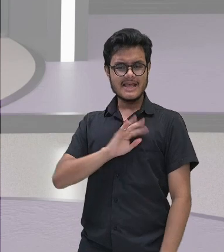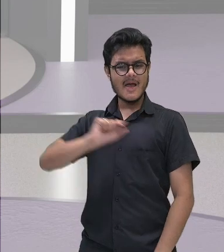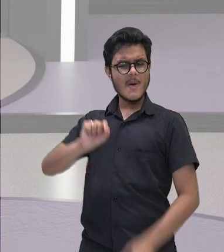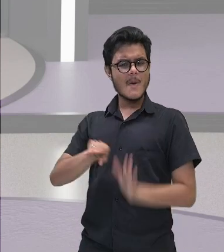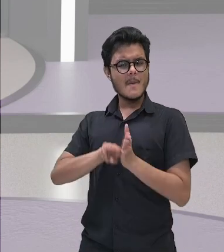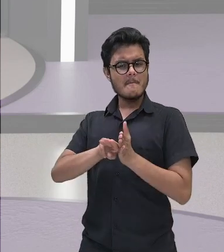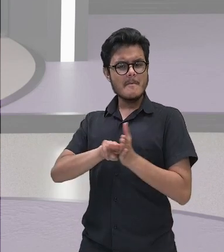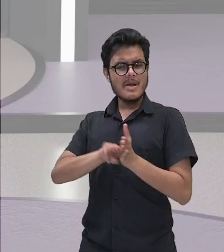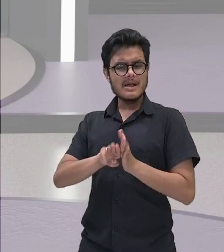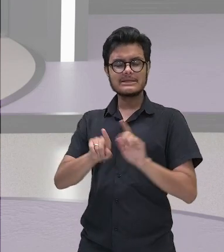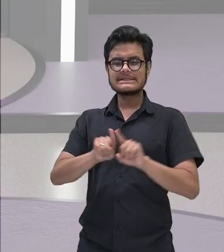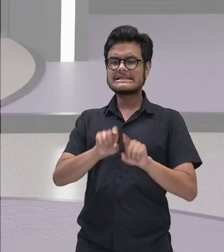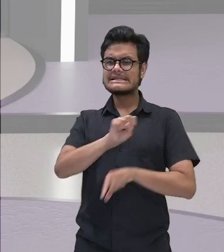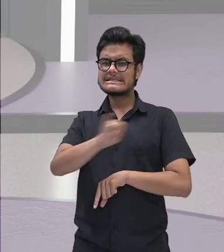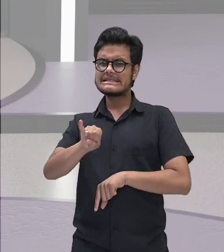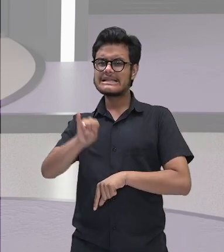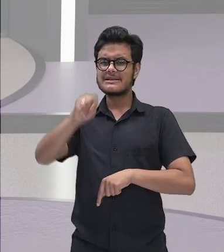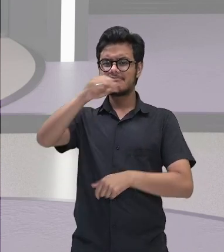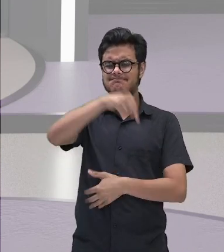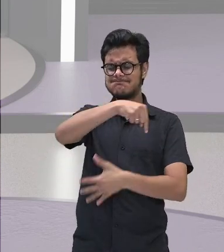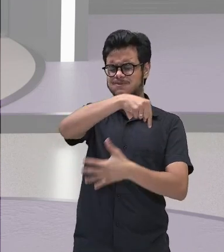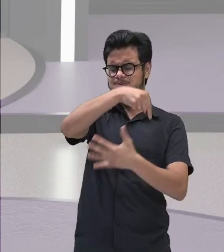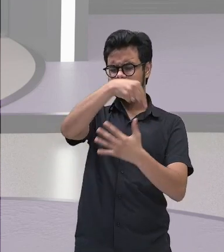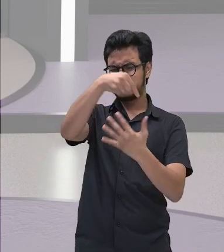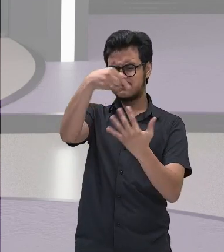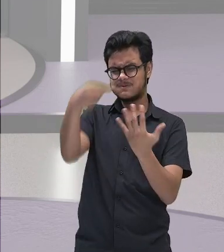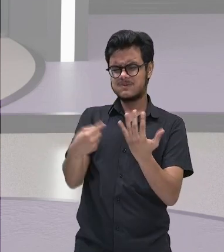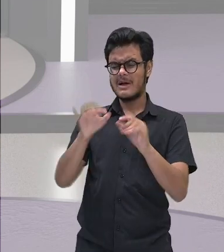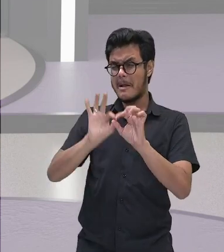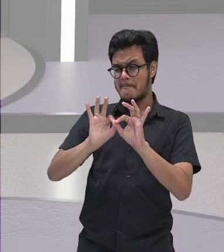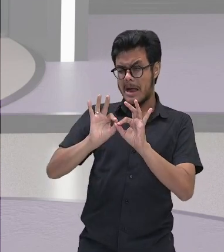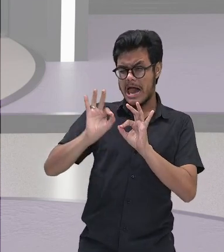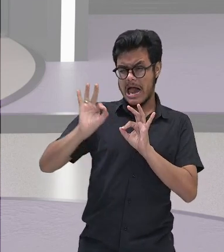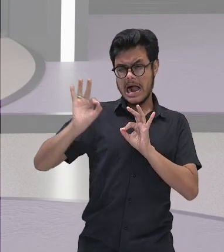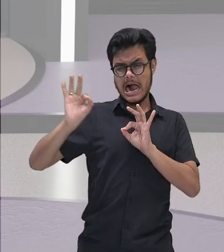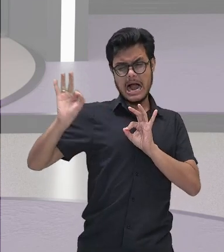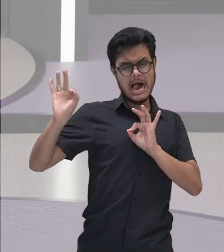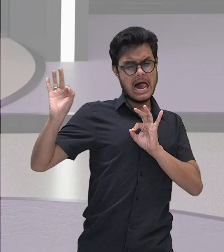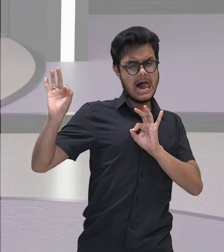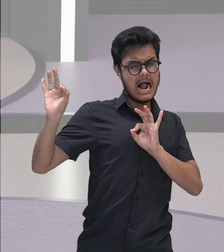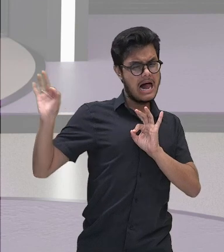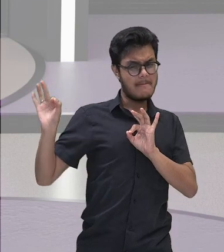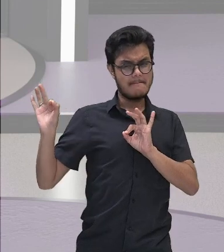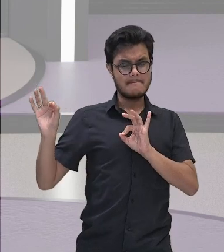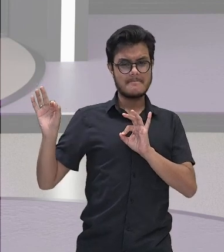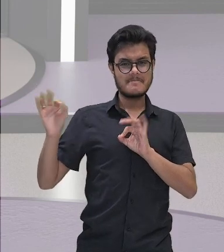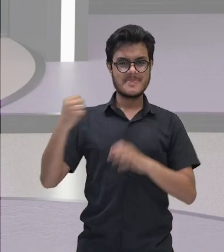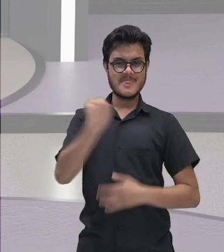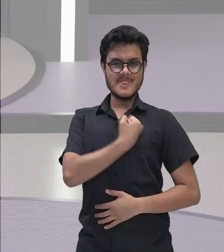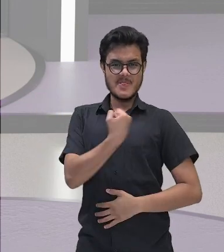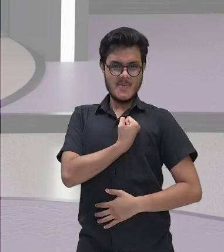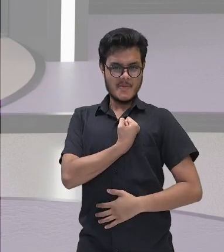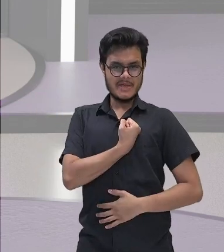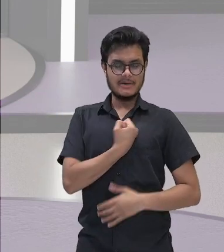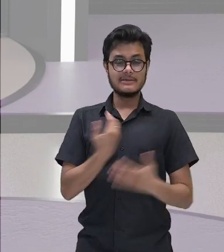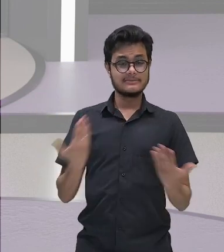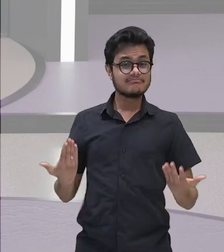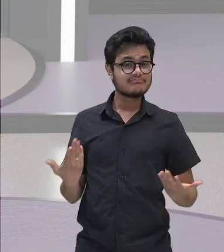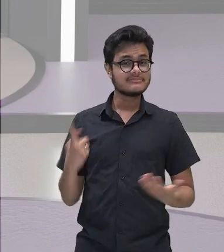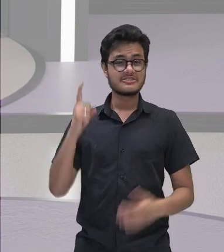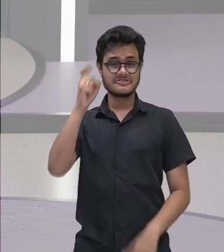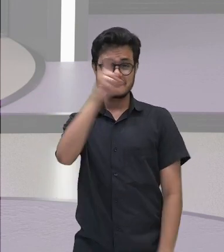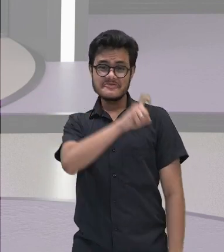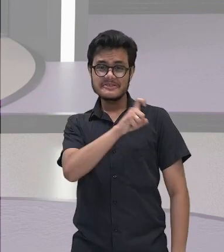elementos que a gente quer contar for muito pequeno agora se essa a quantidade de elementos for muito grande aí